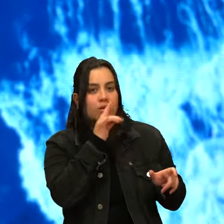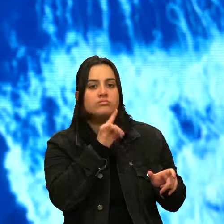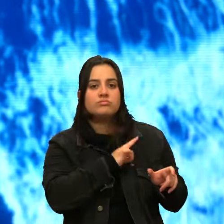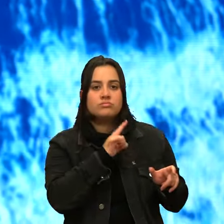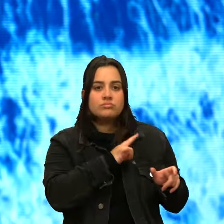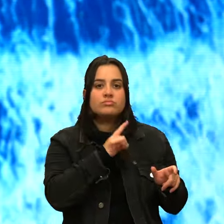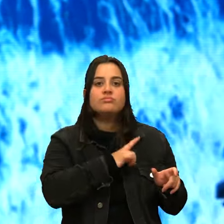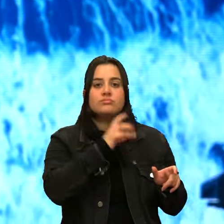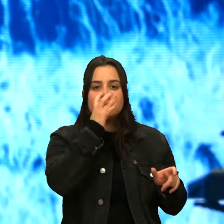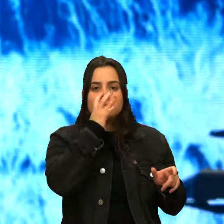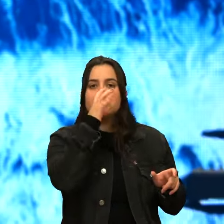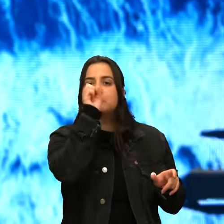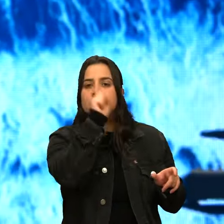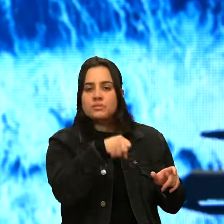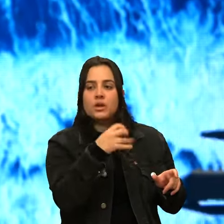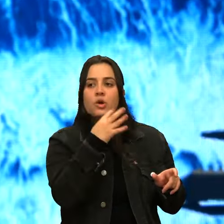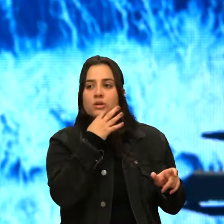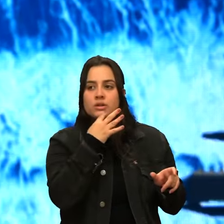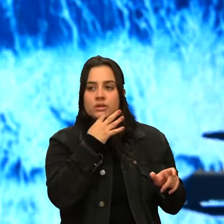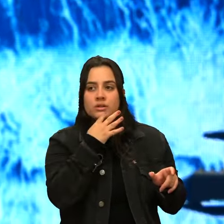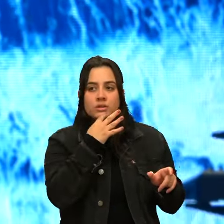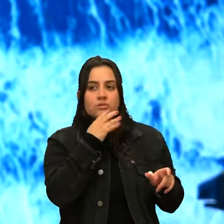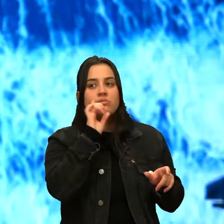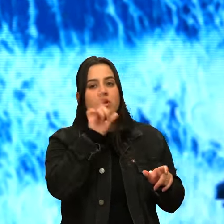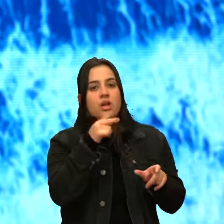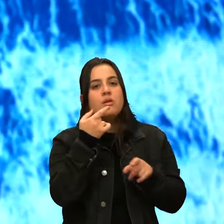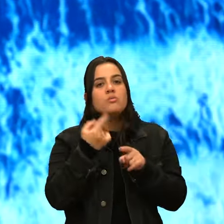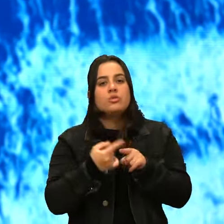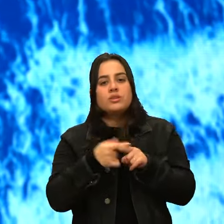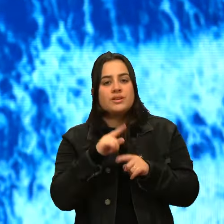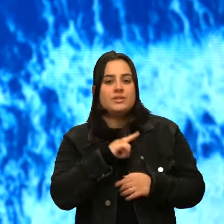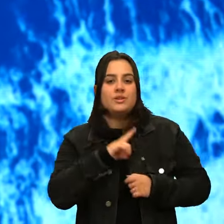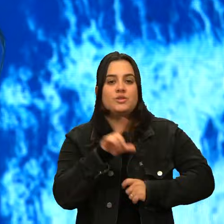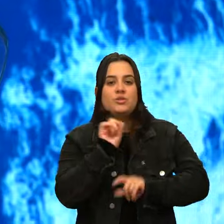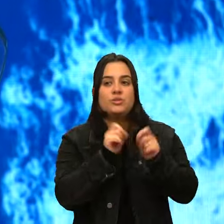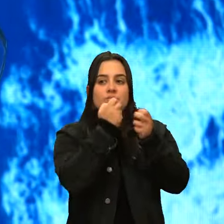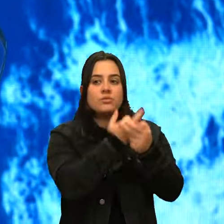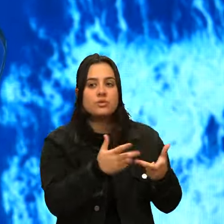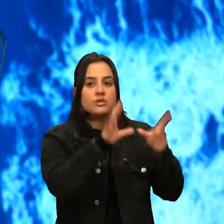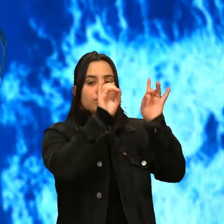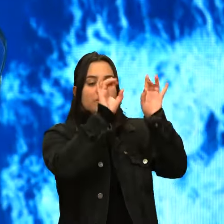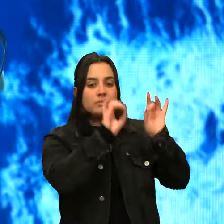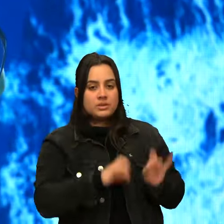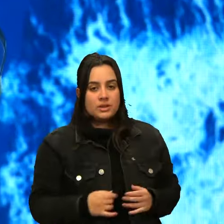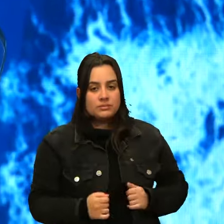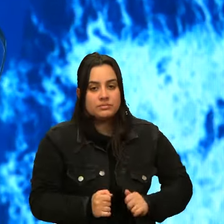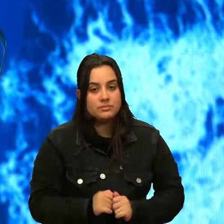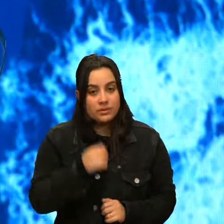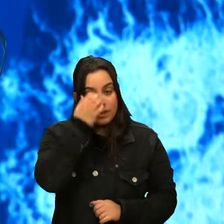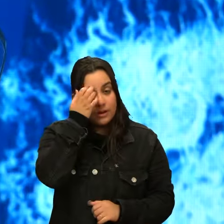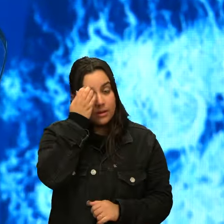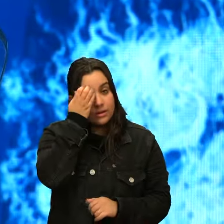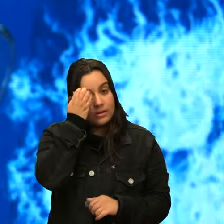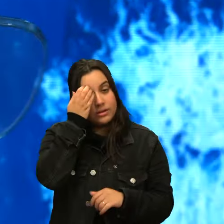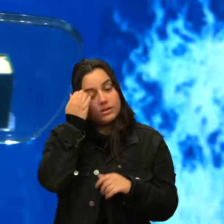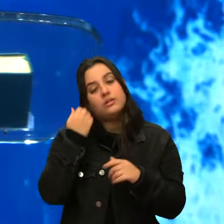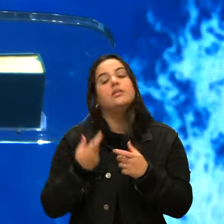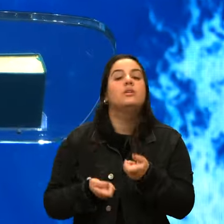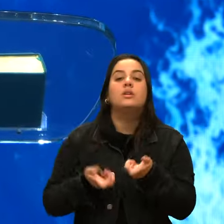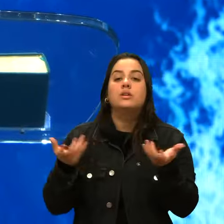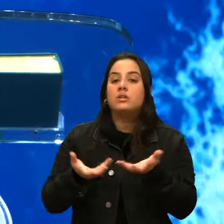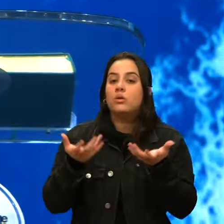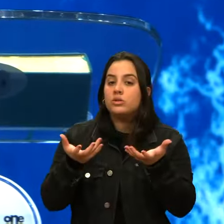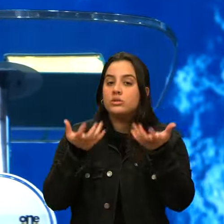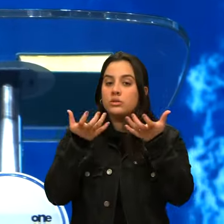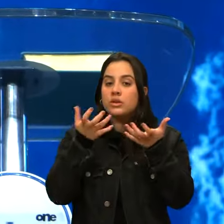mesmo conhecendo, é porque existe algo especial nela. Então, hoje eu queria ler com você primeiro,